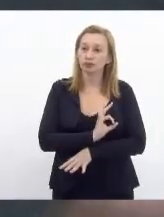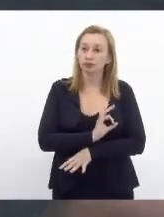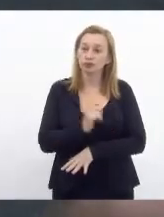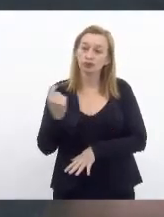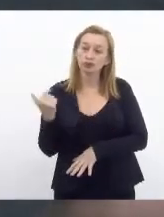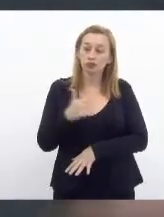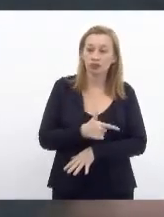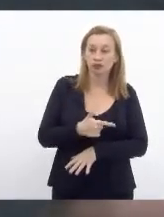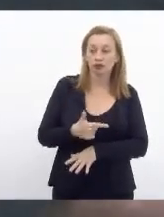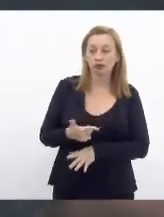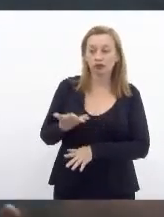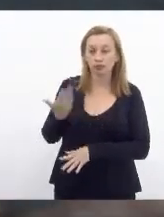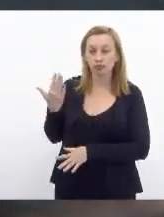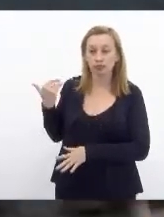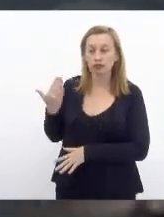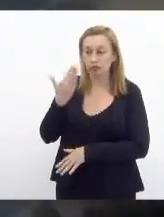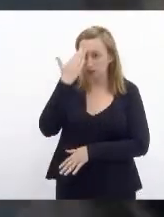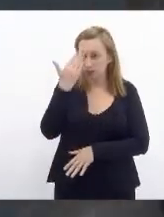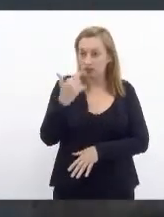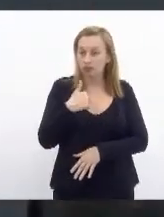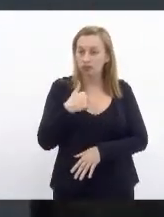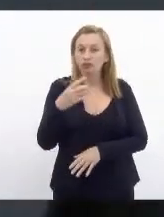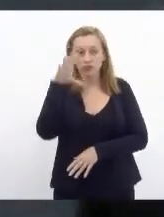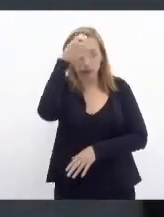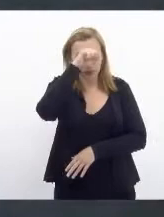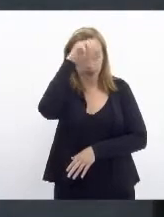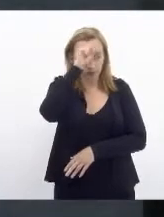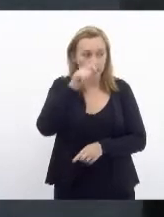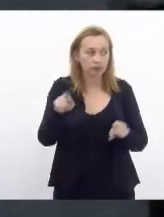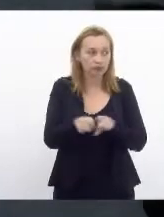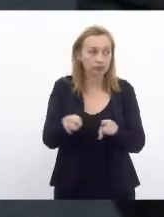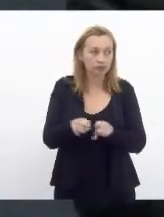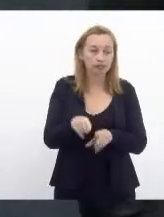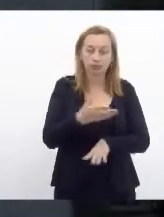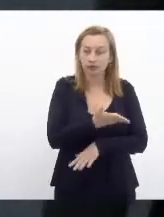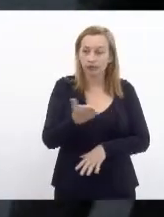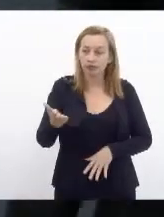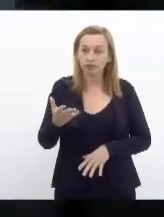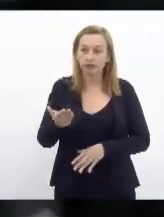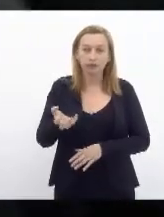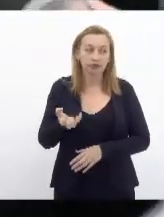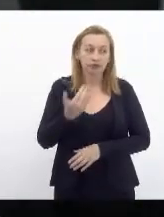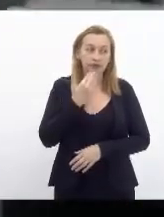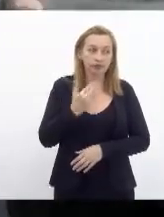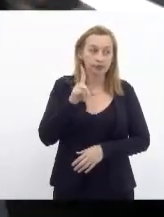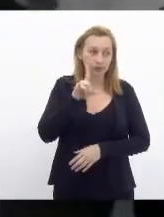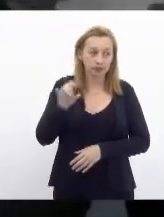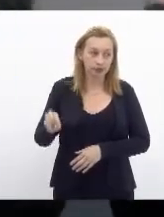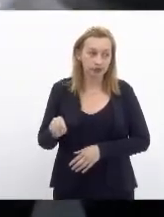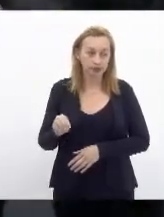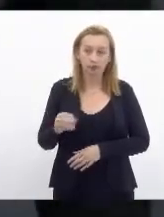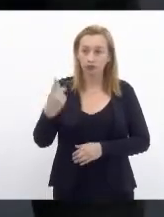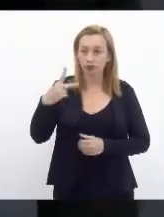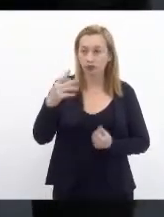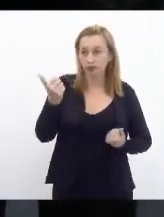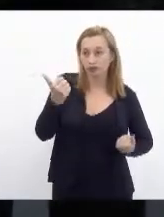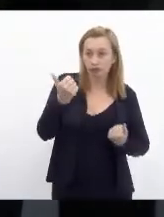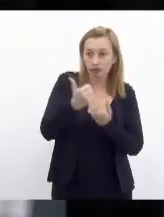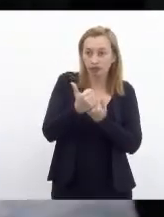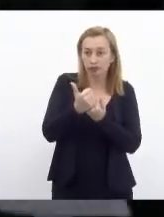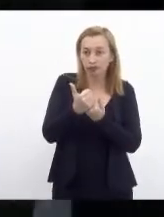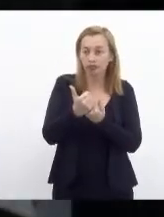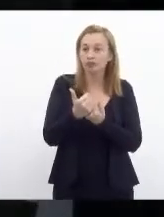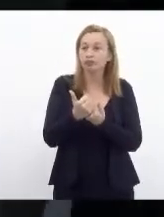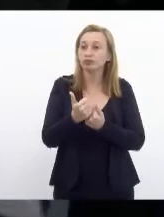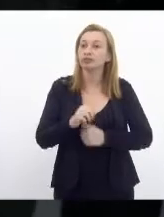do que antes. Agradecer porque eu também pude aprender muito com vocês. E queria pedir, Dino, o seu apoio. A